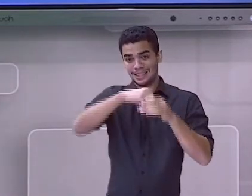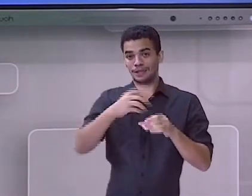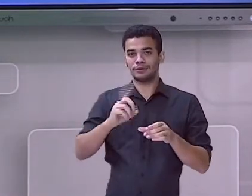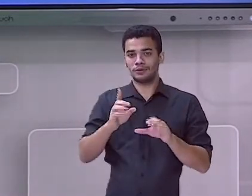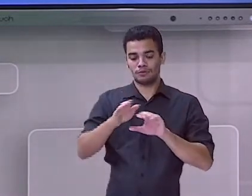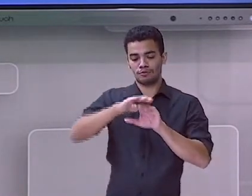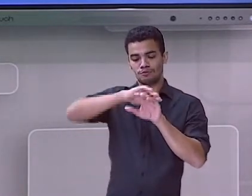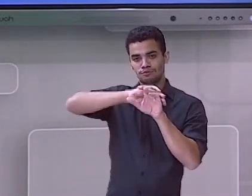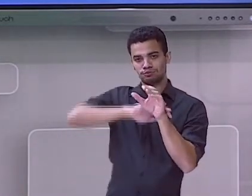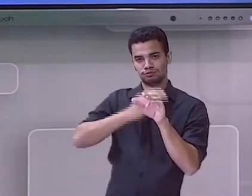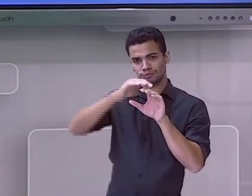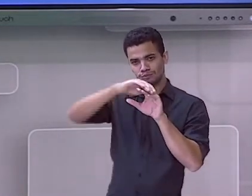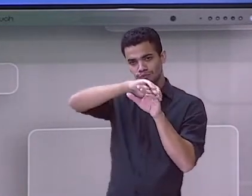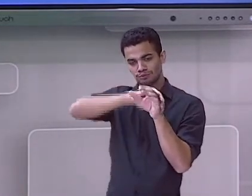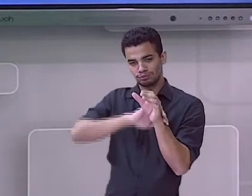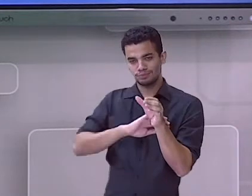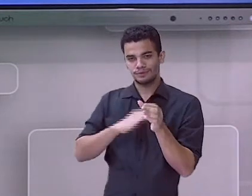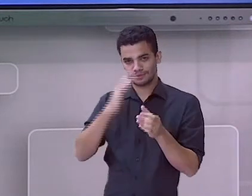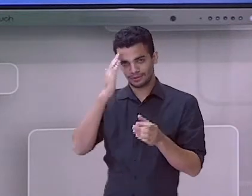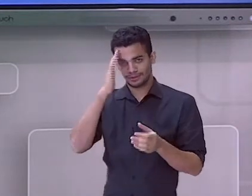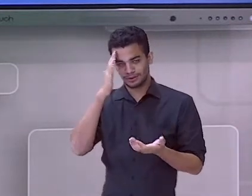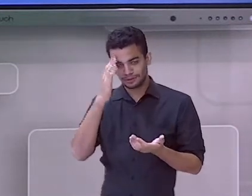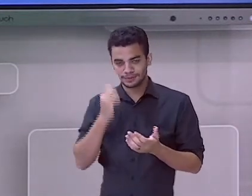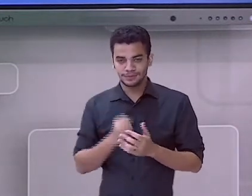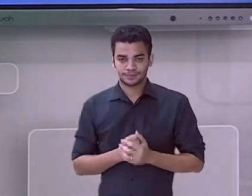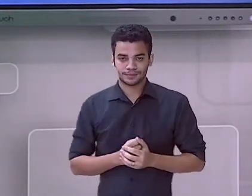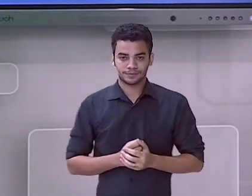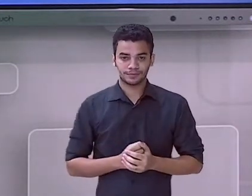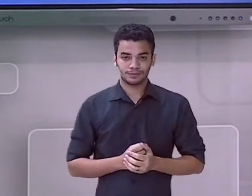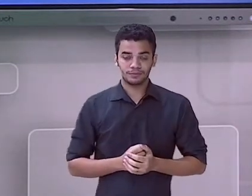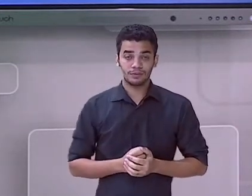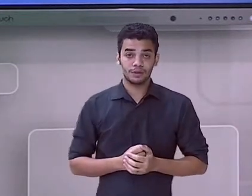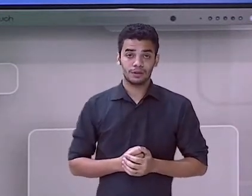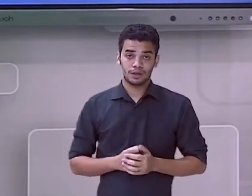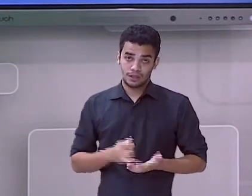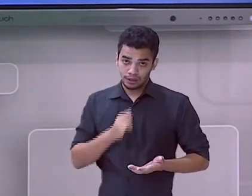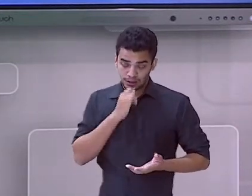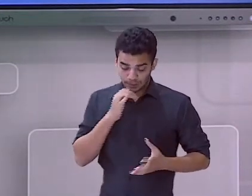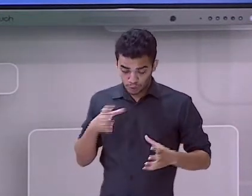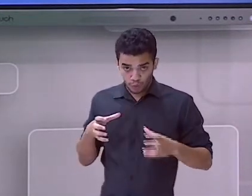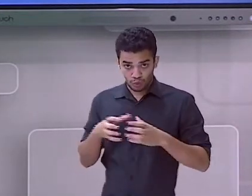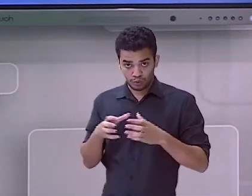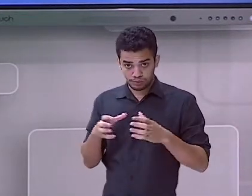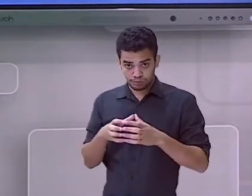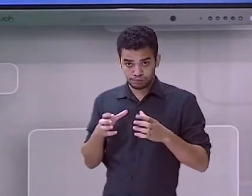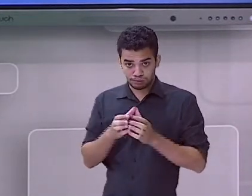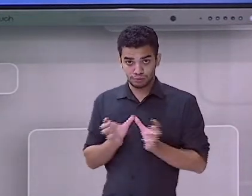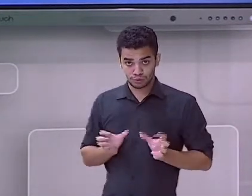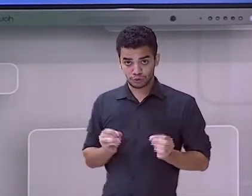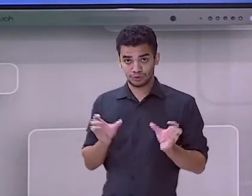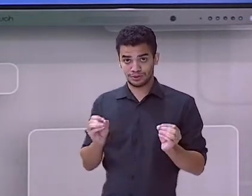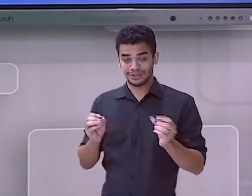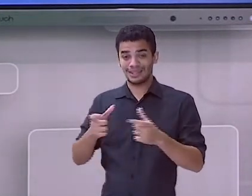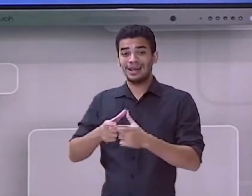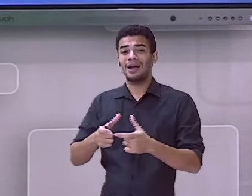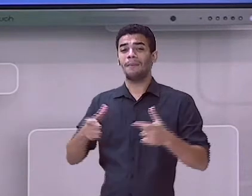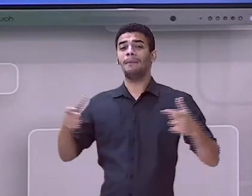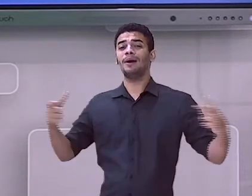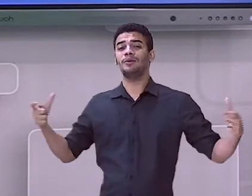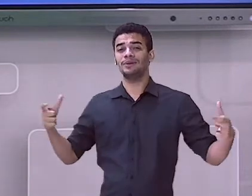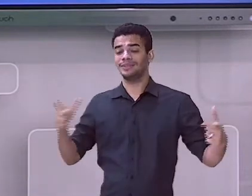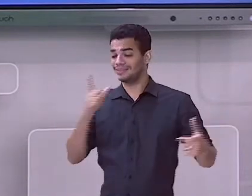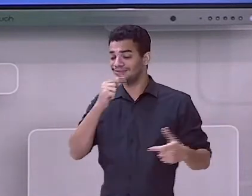de representantes deste grupo são marinhos, certo? As